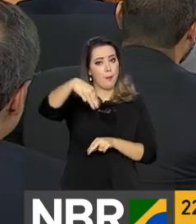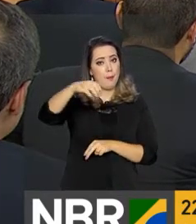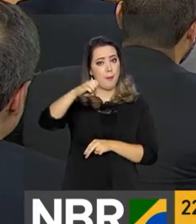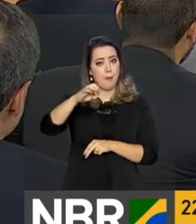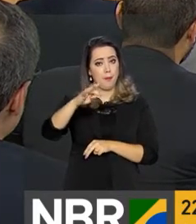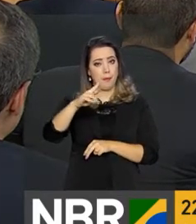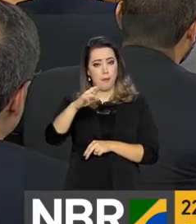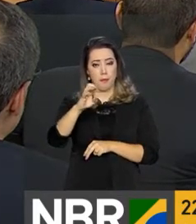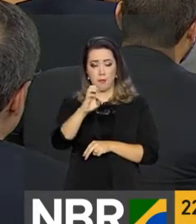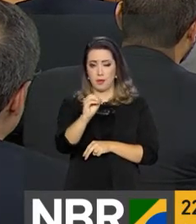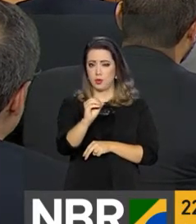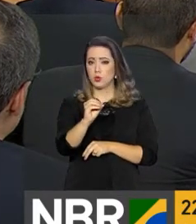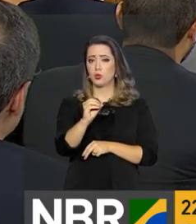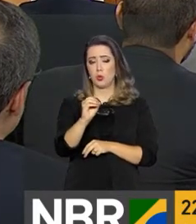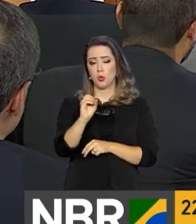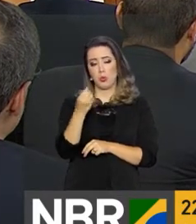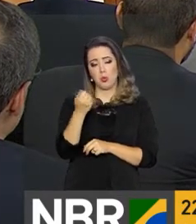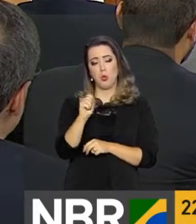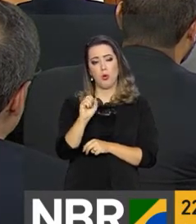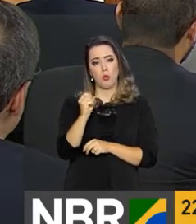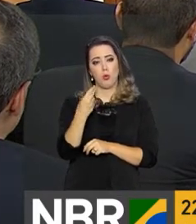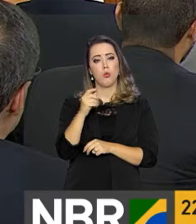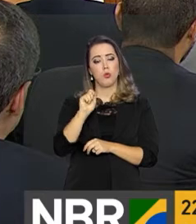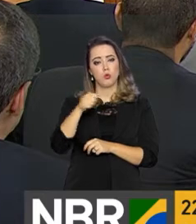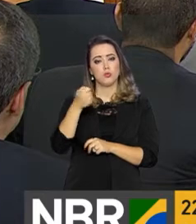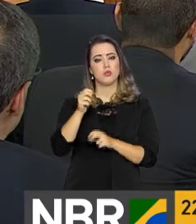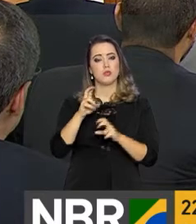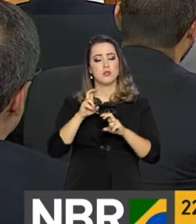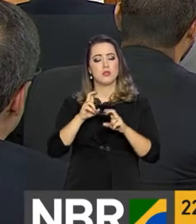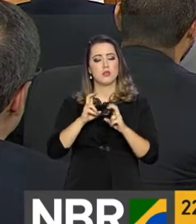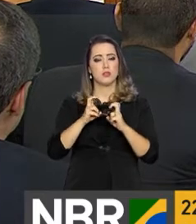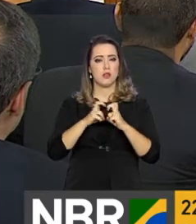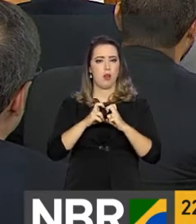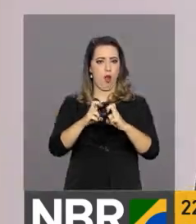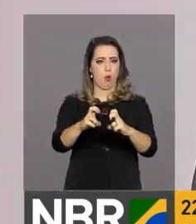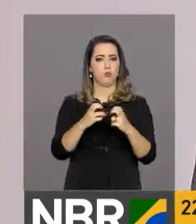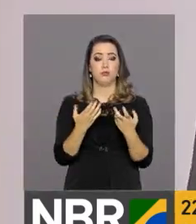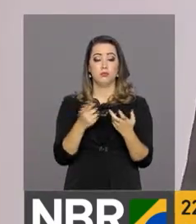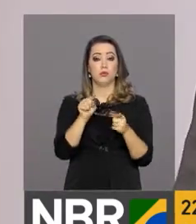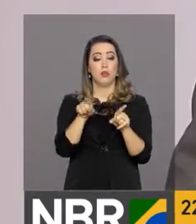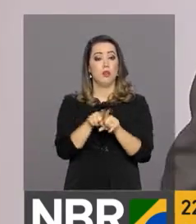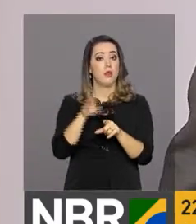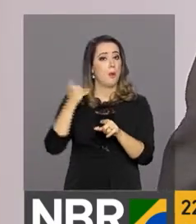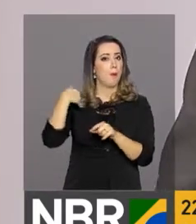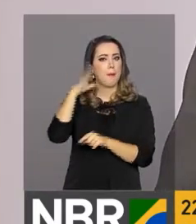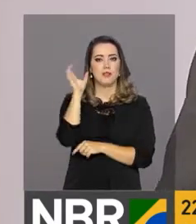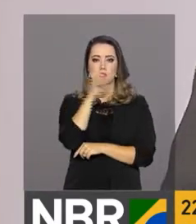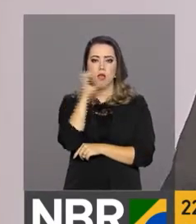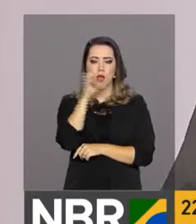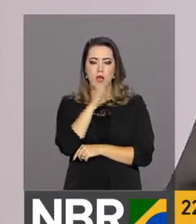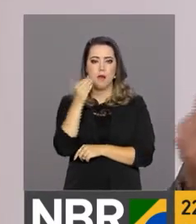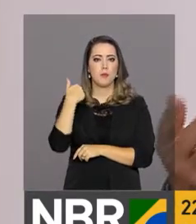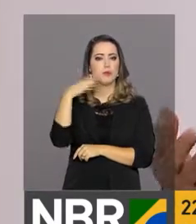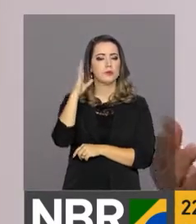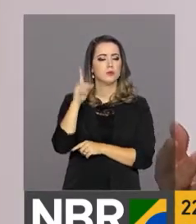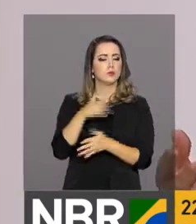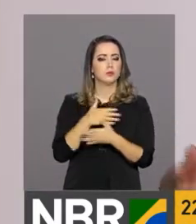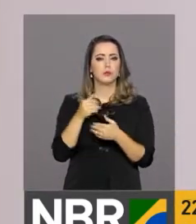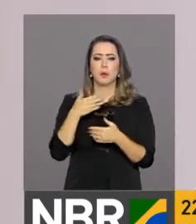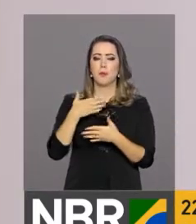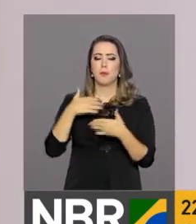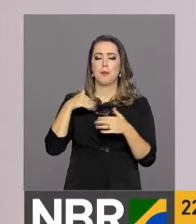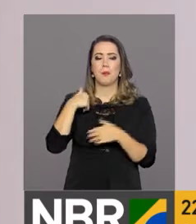dois instrumentos todos debalde de transporte é o mais rápido mais veloz e o que mais